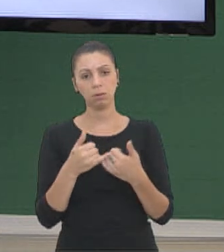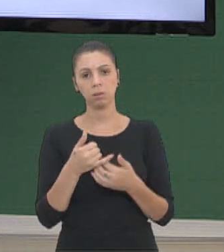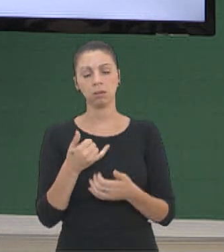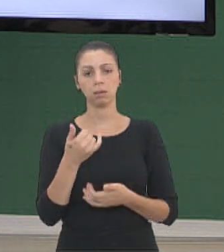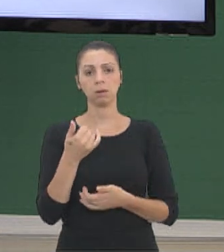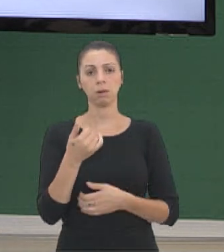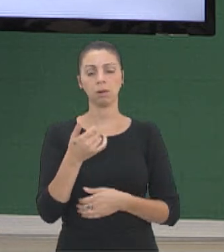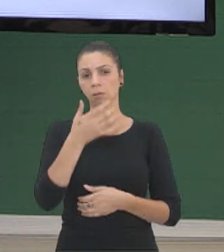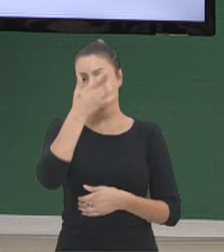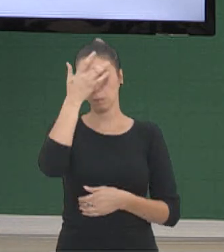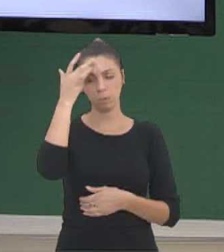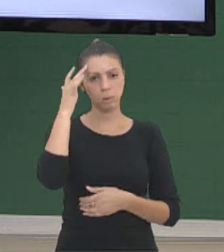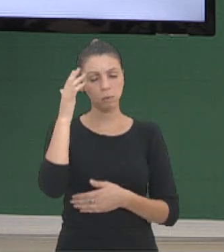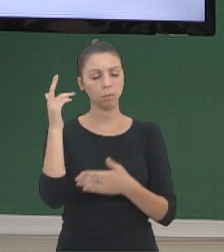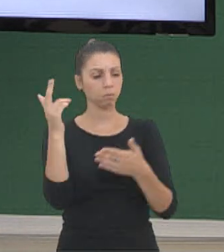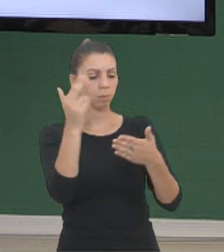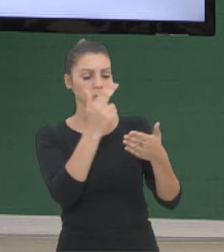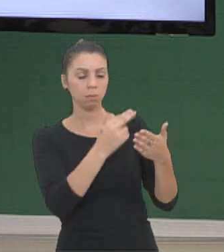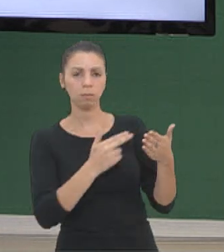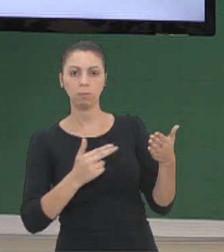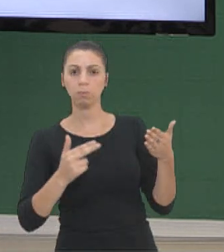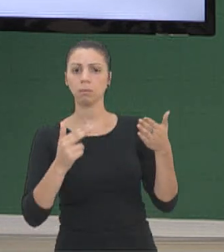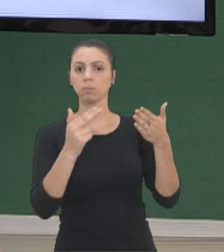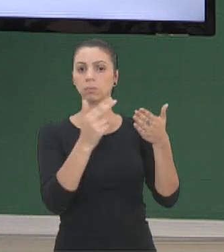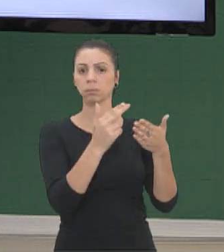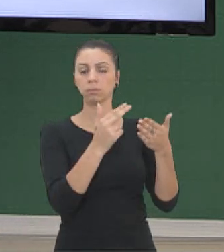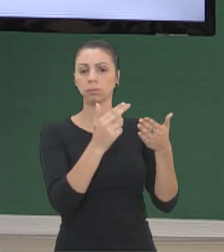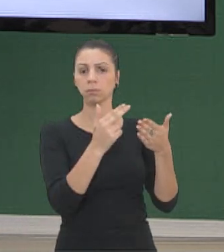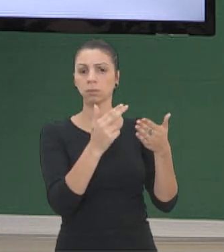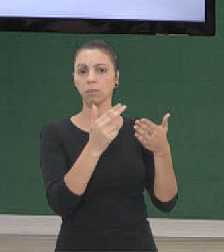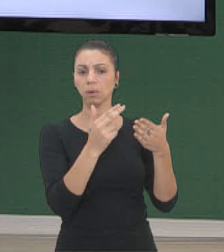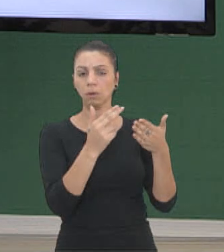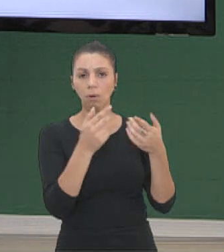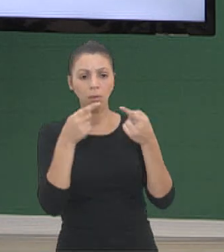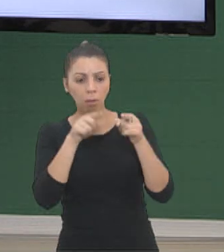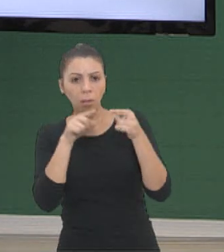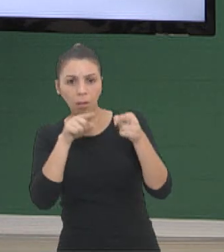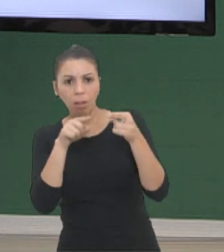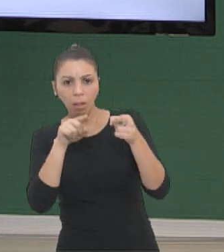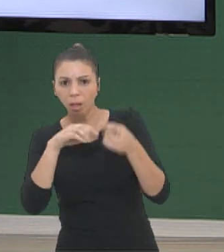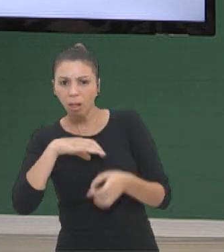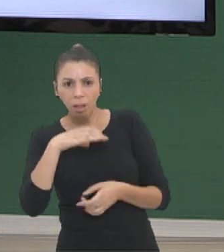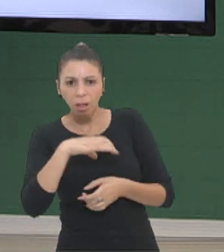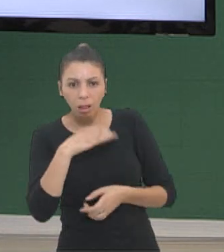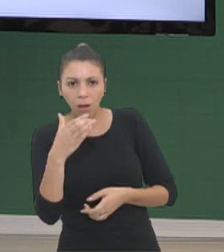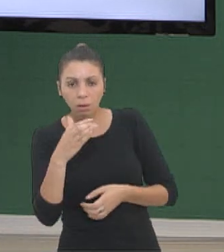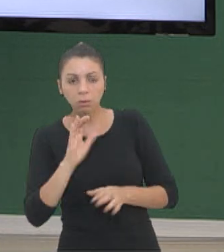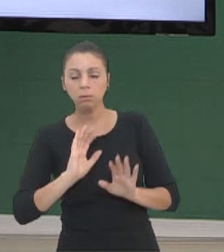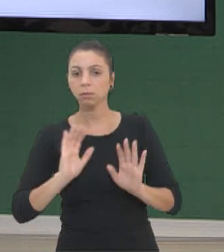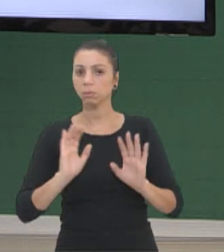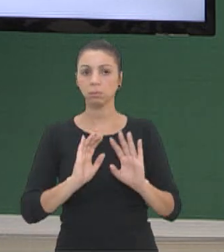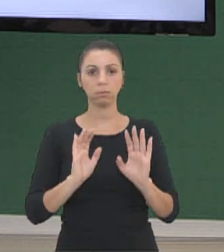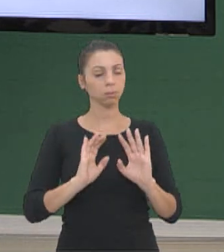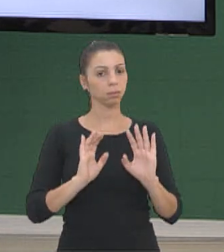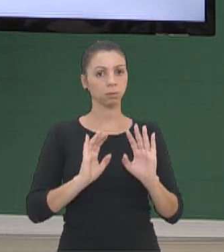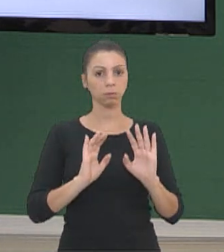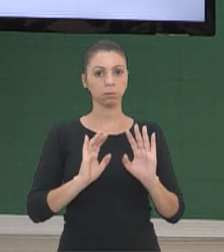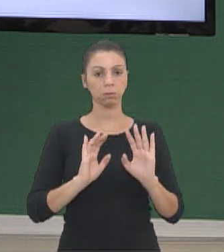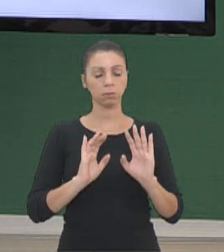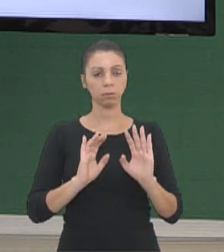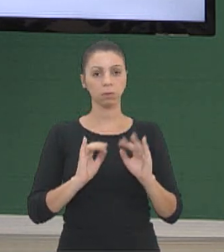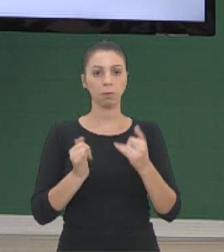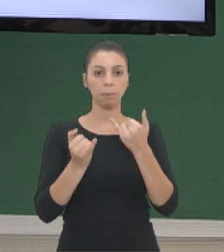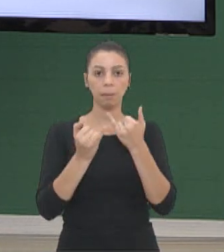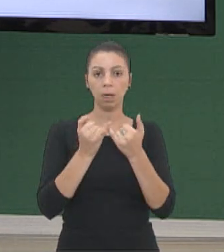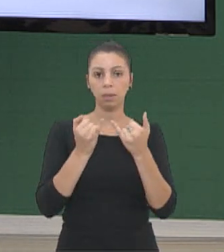pessoa que é uma pintura que incita as pessoas a odiá-la, mas isso você pode